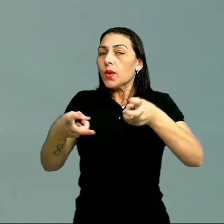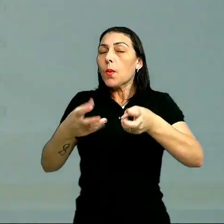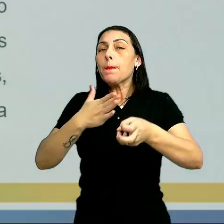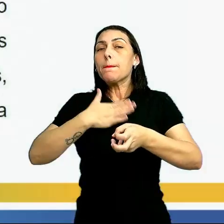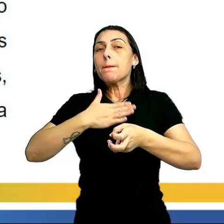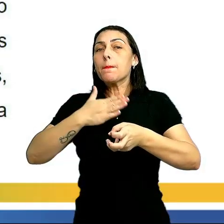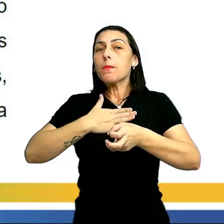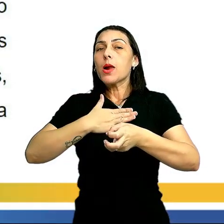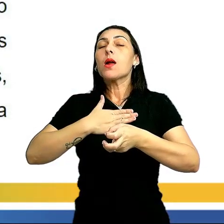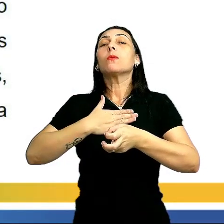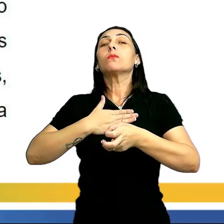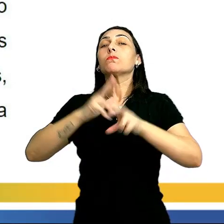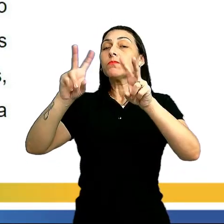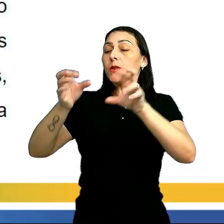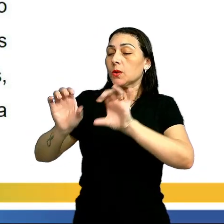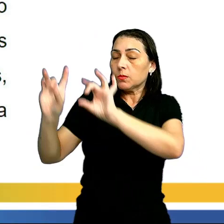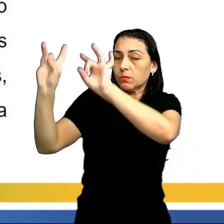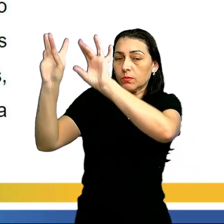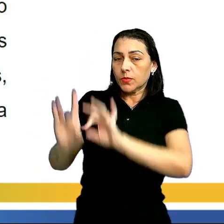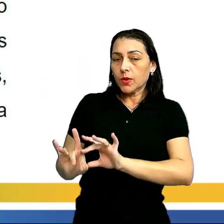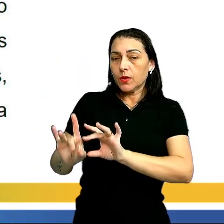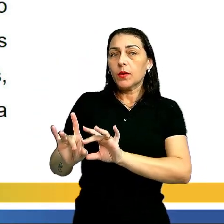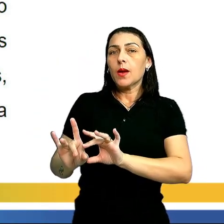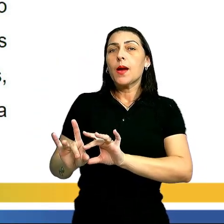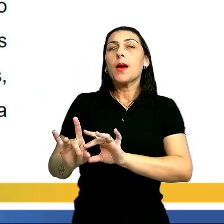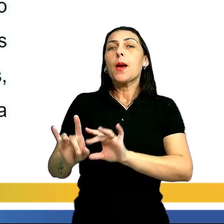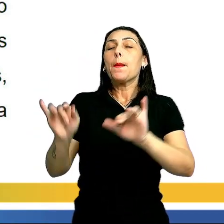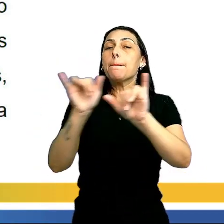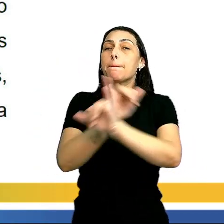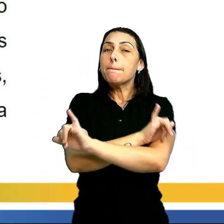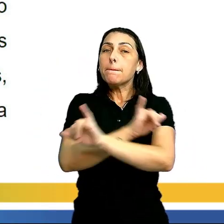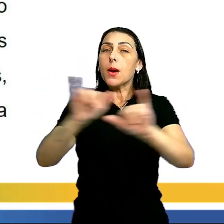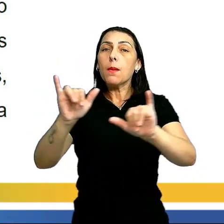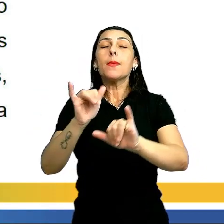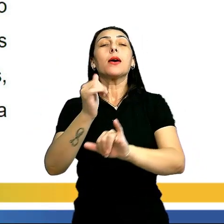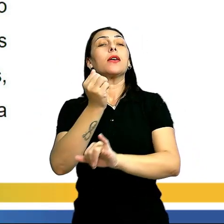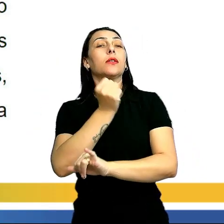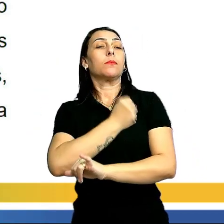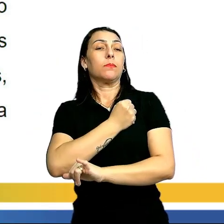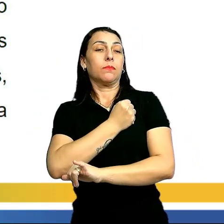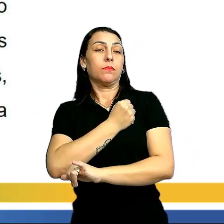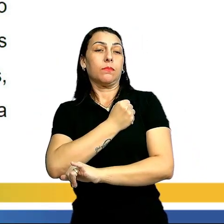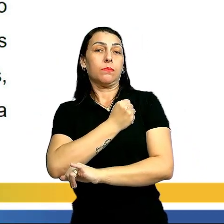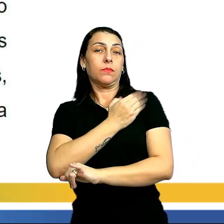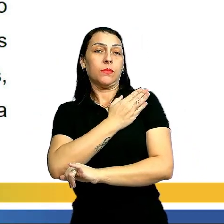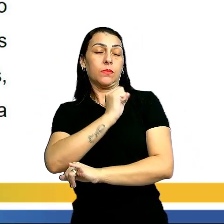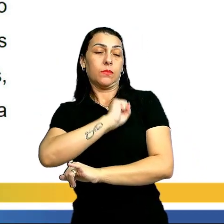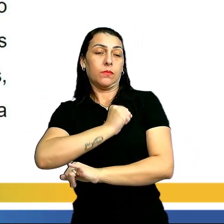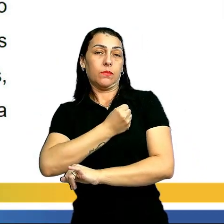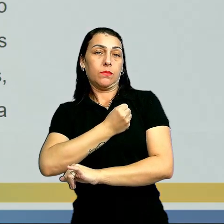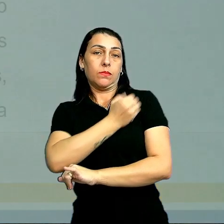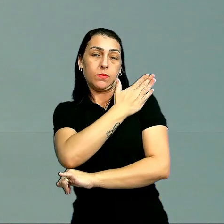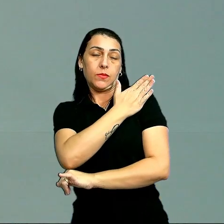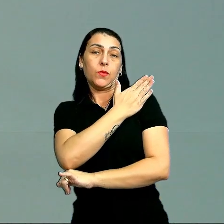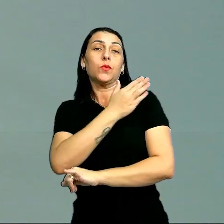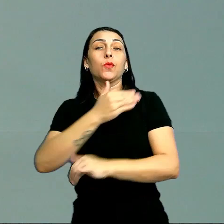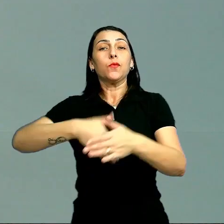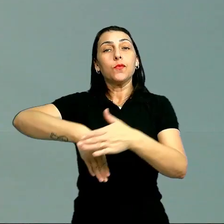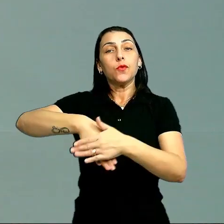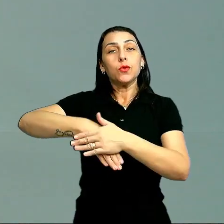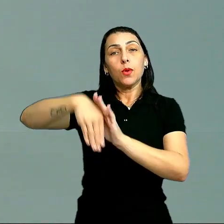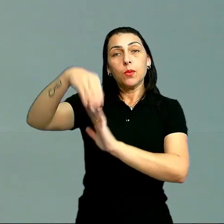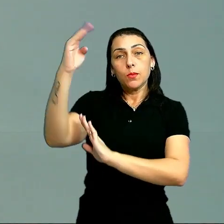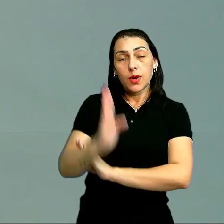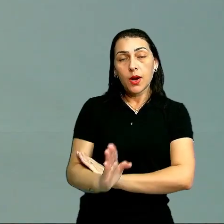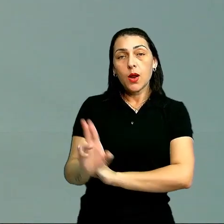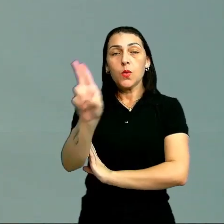aí, brilhei aqui quando eu digo propagando o preconceito racial no futebol brasileiro. Observe